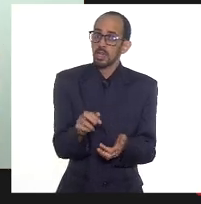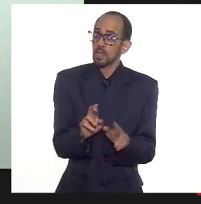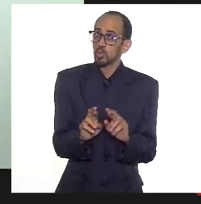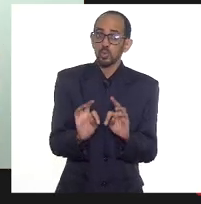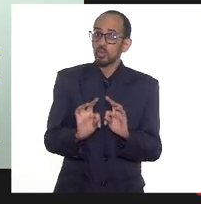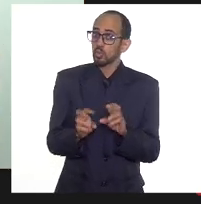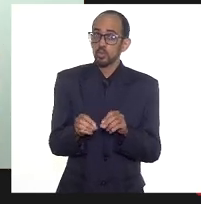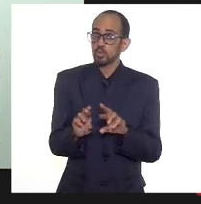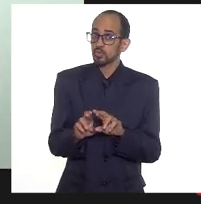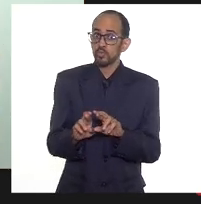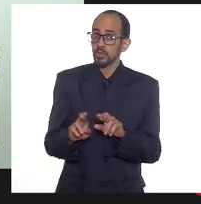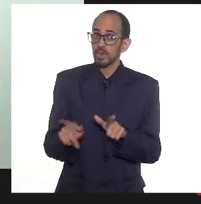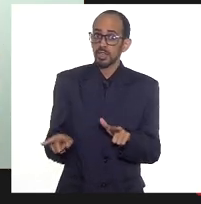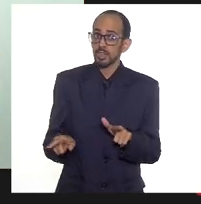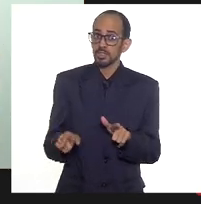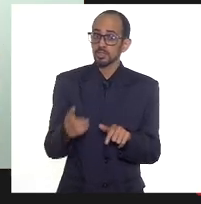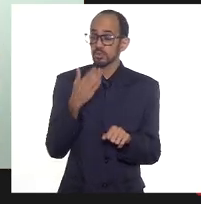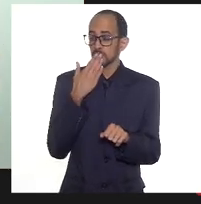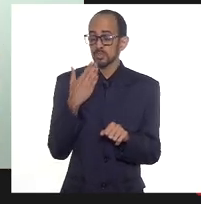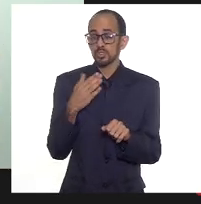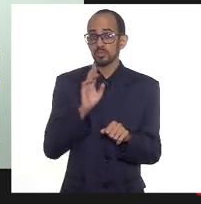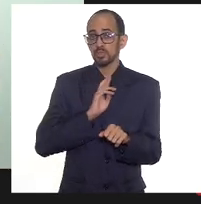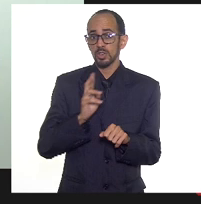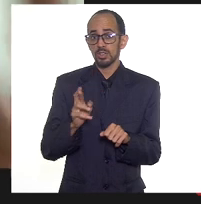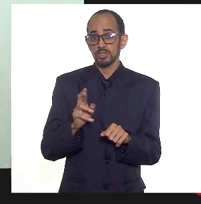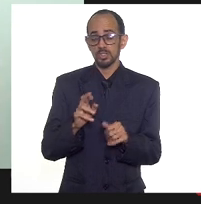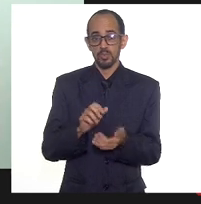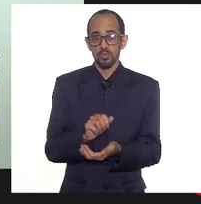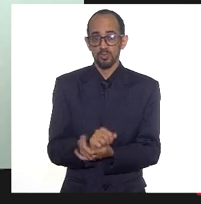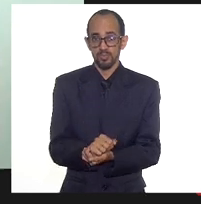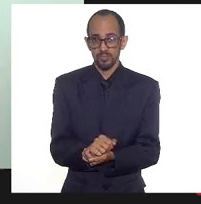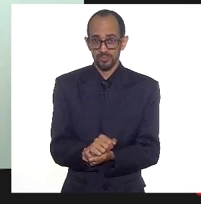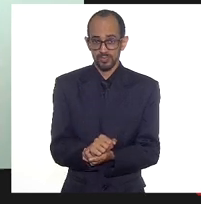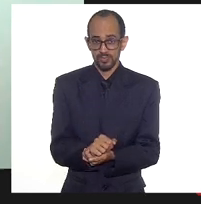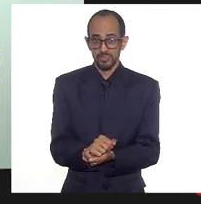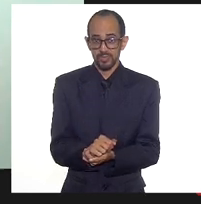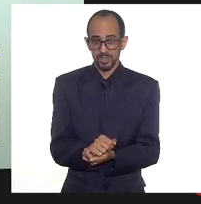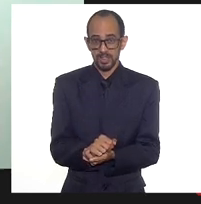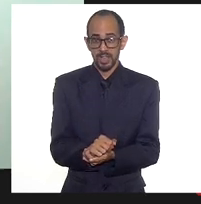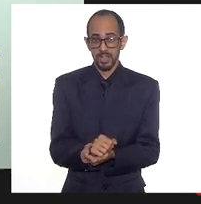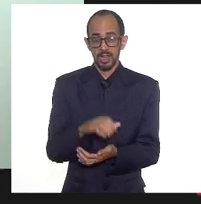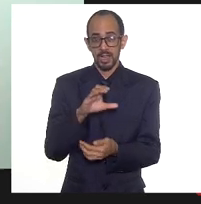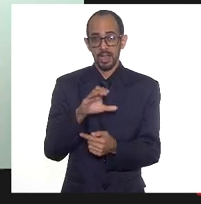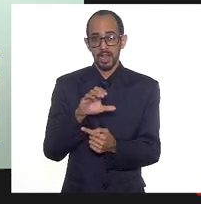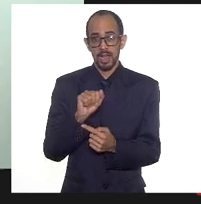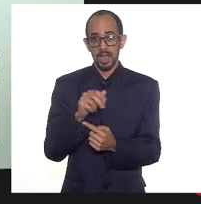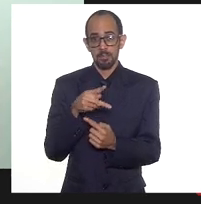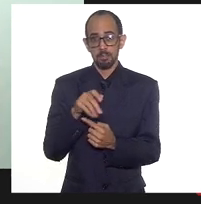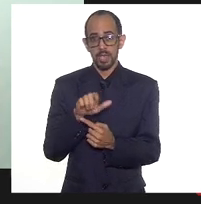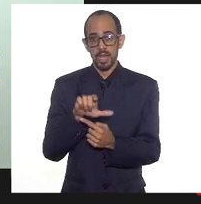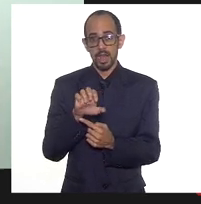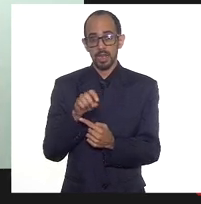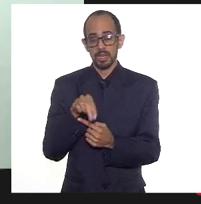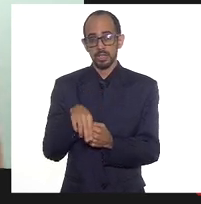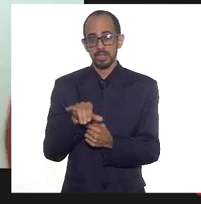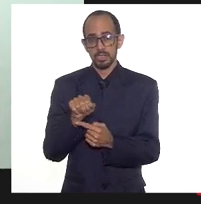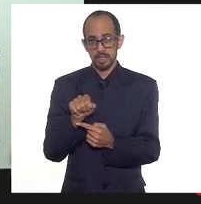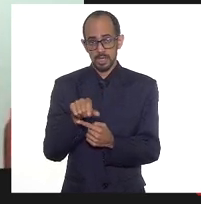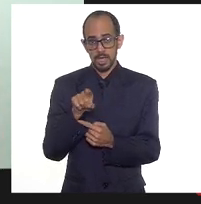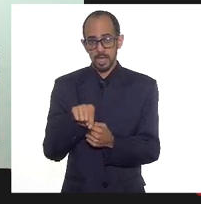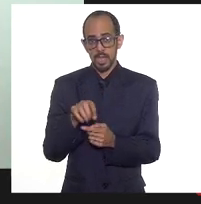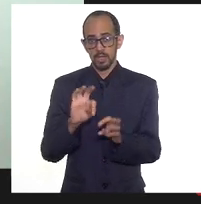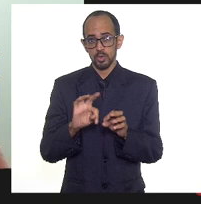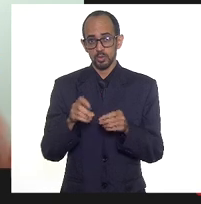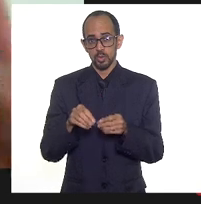do escopo, poderia ser visto, fugiu do escopo de uma capelania. Capelania é todo aquele que presta